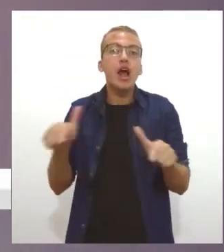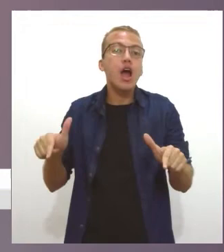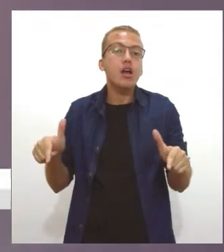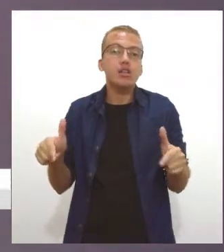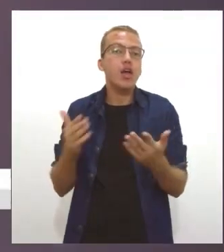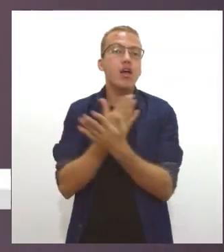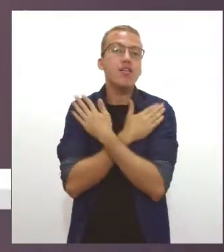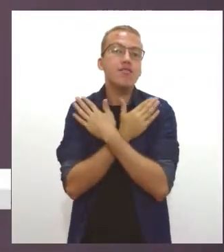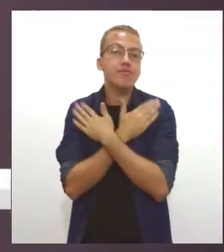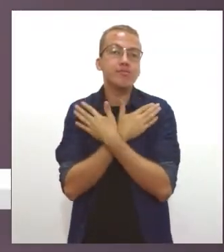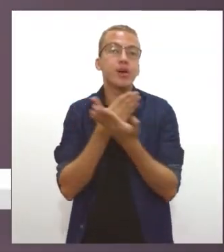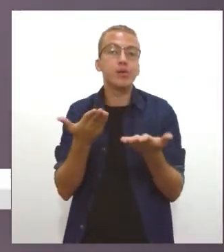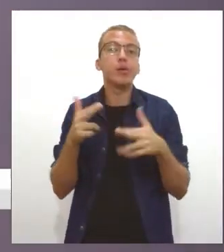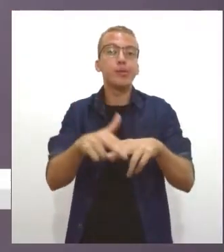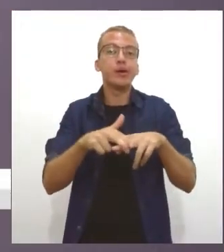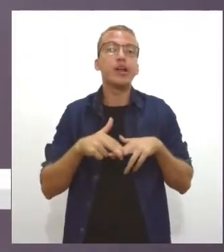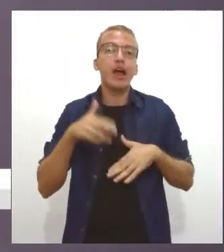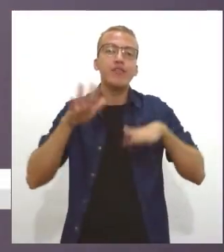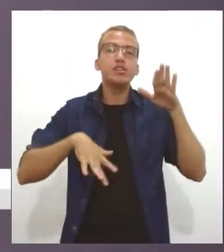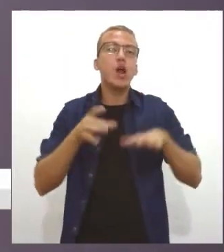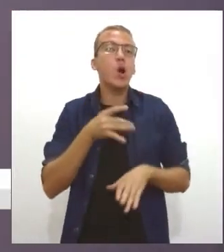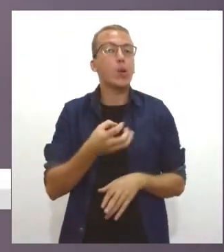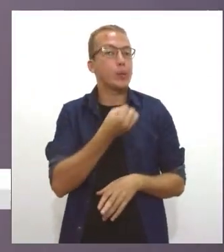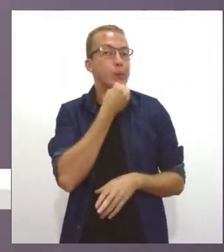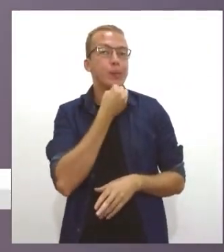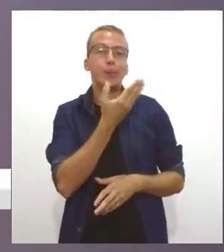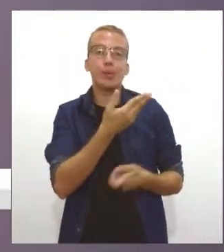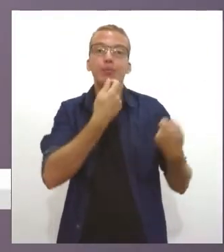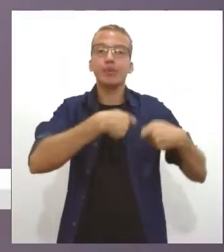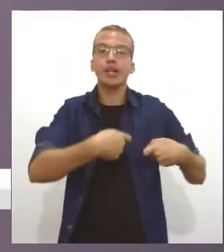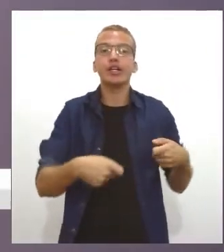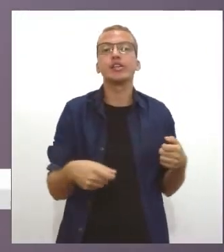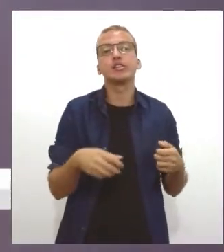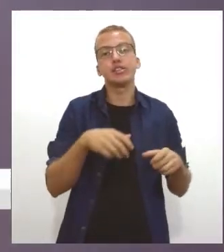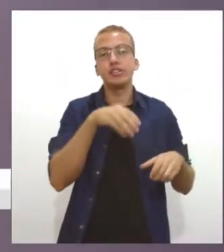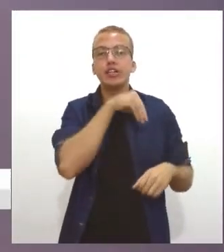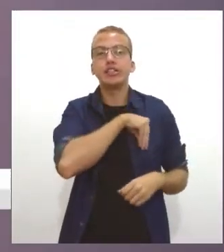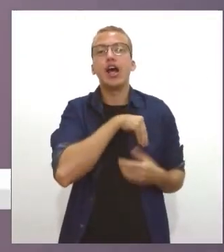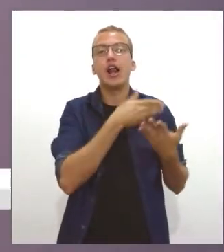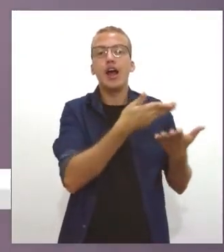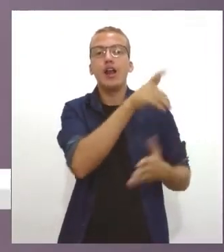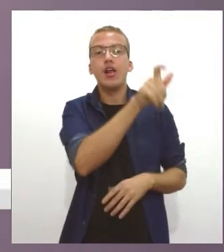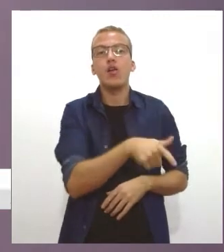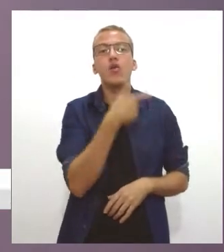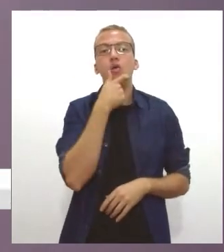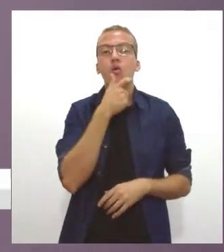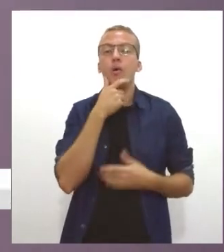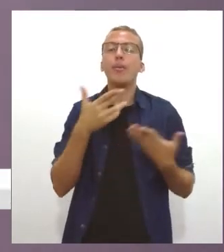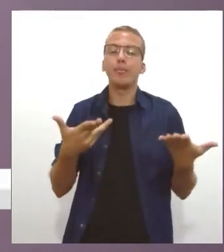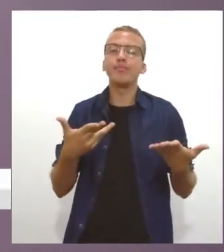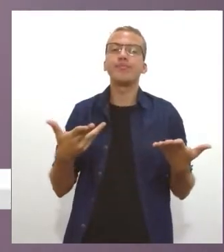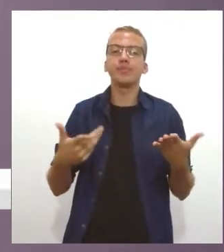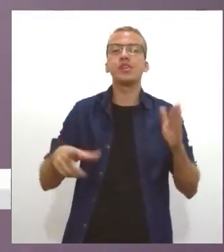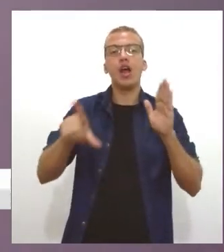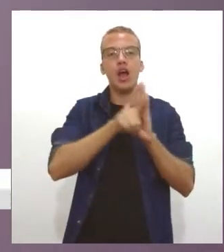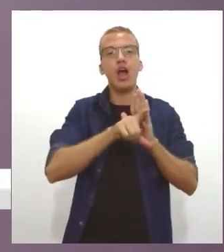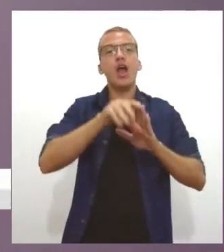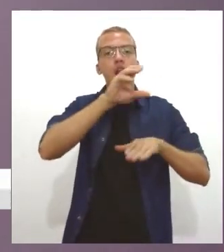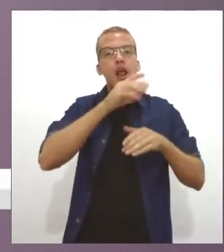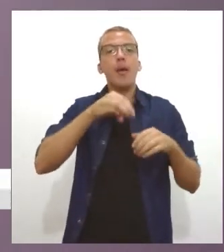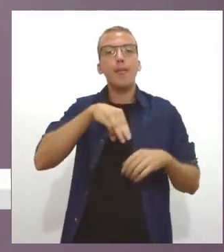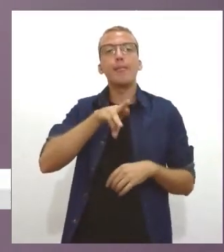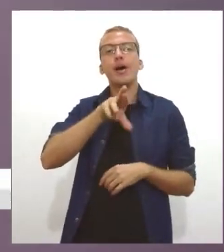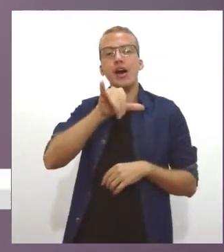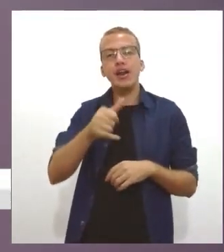essa dependência econômica, e aí entra esse benefício financeiro, e tem previsão, a Lei Maria da Penha, como eu falei aqui, que a União, o Estado,